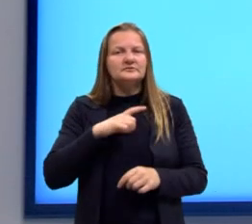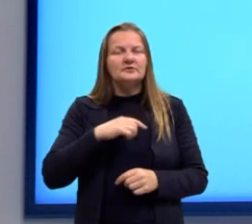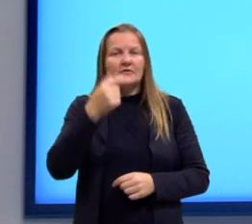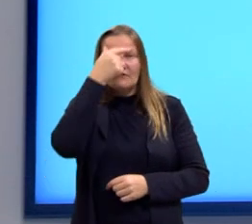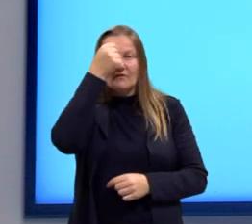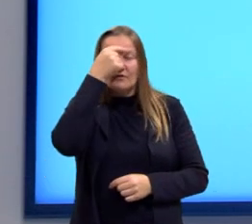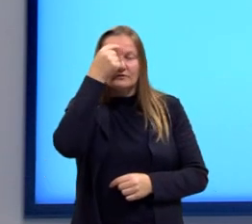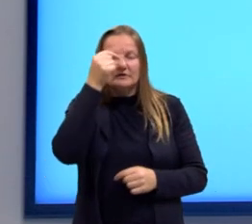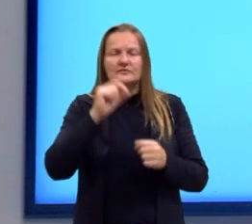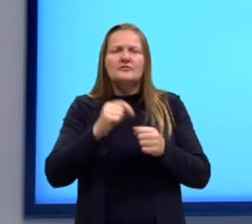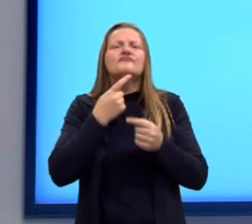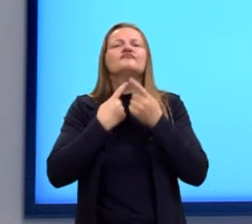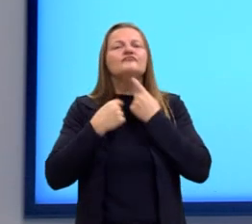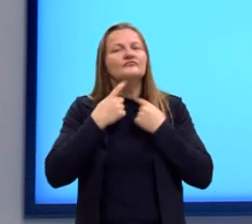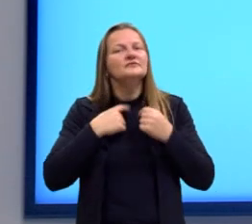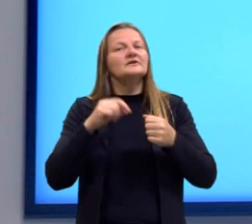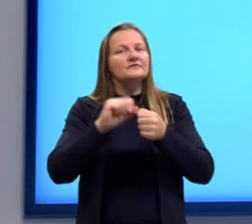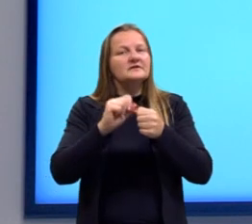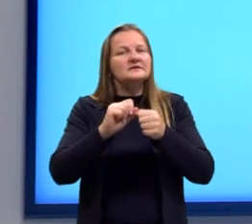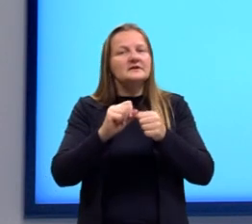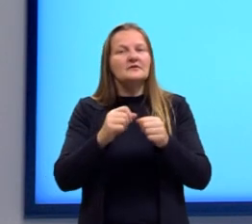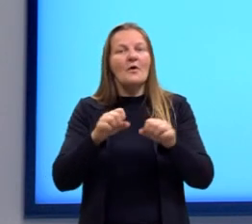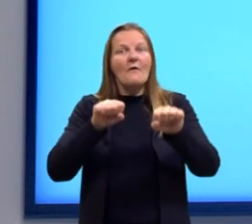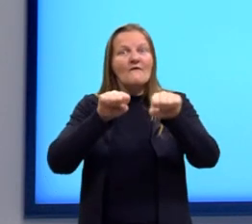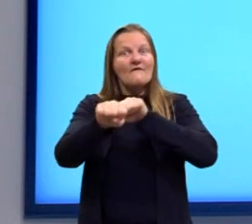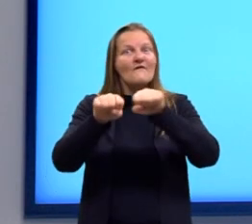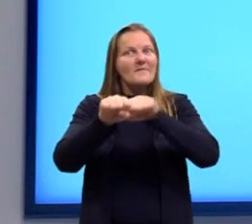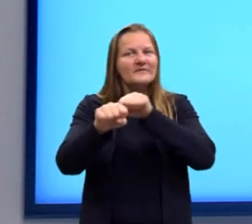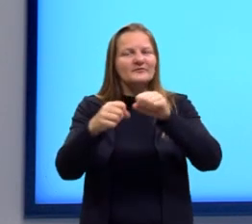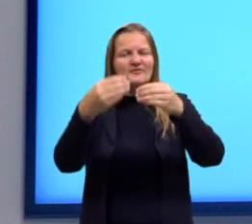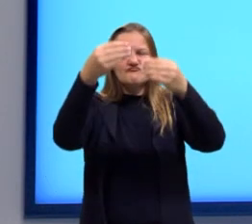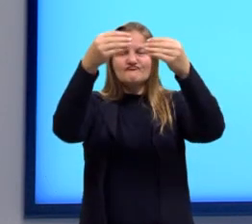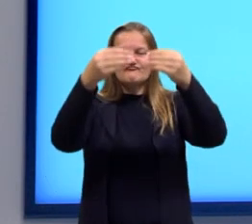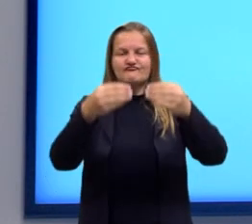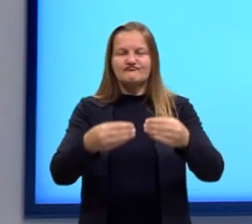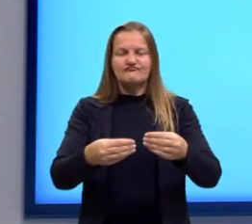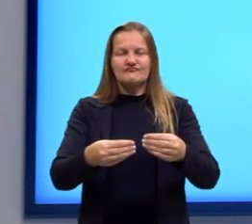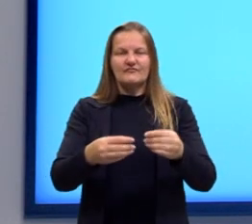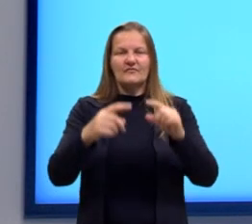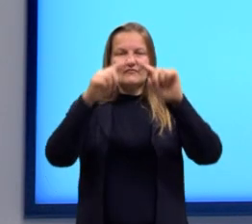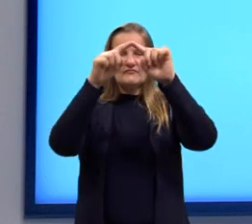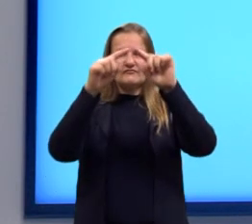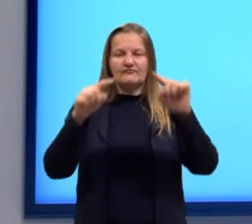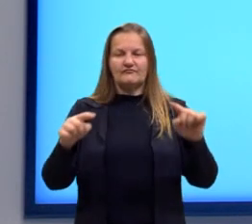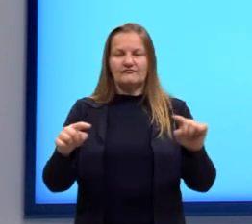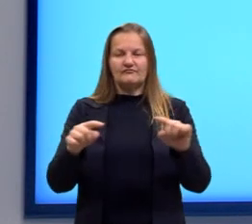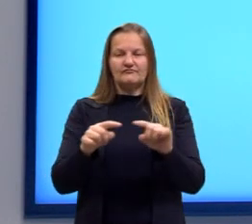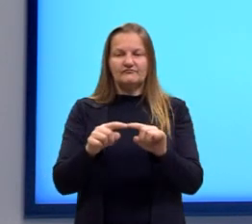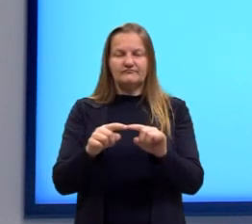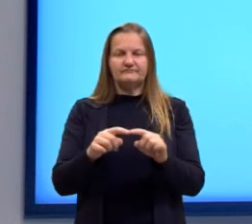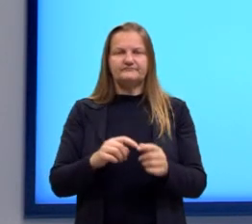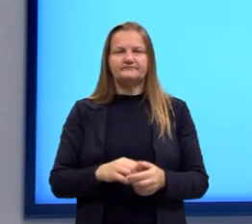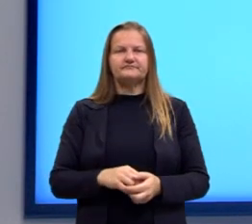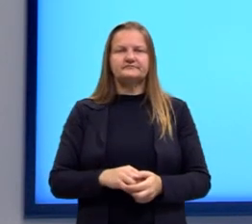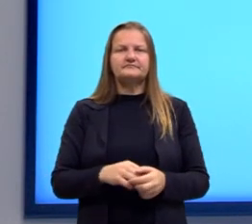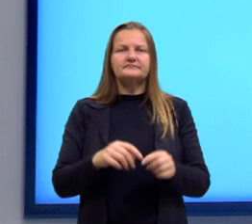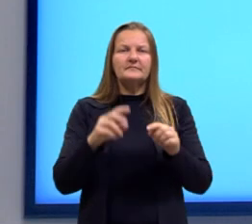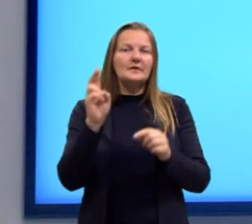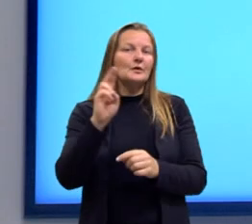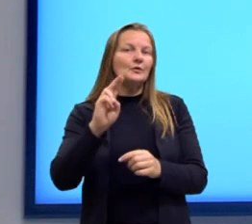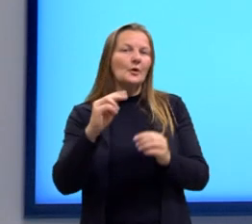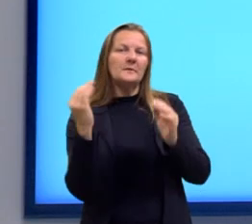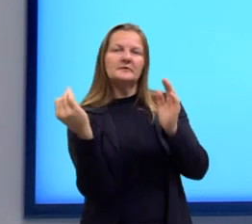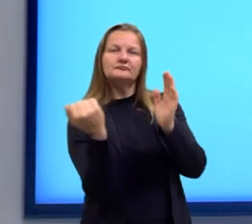universidade desejam fazer uma placa de formatura no formato de um triângulo equilátero em que os seus